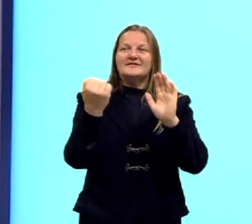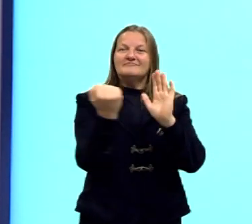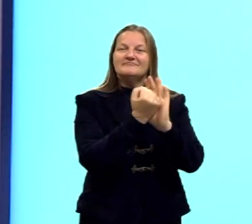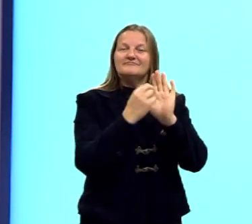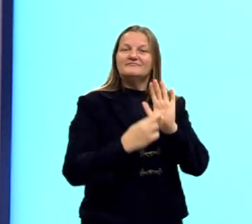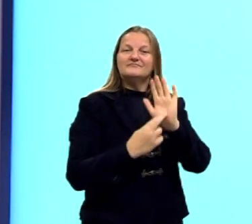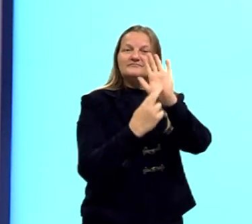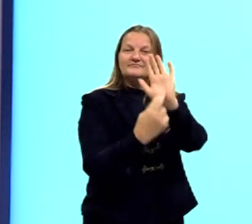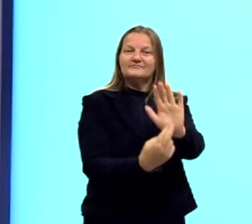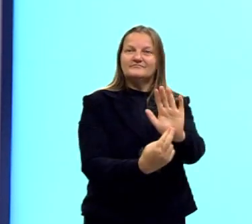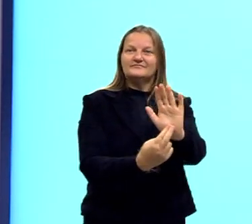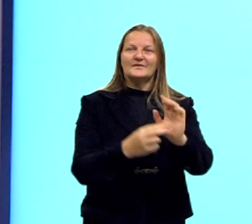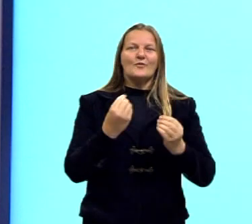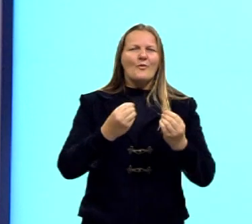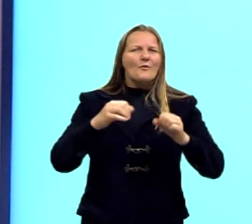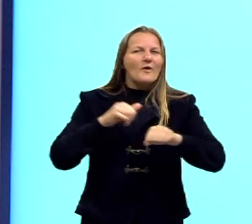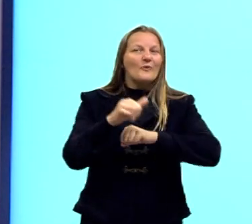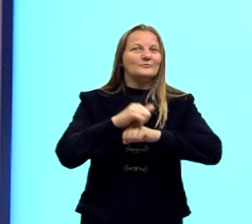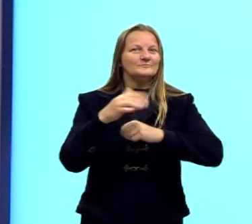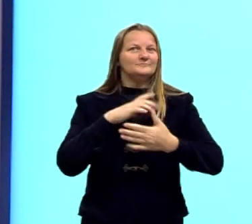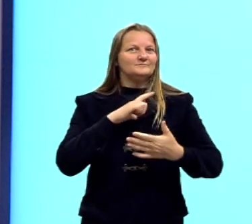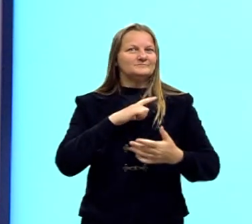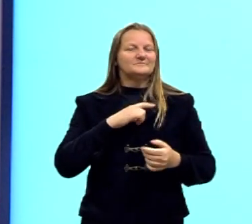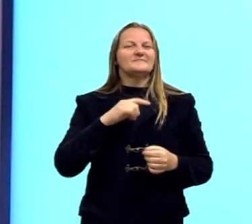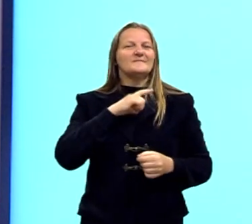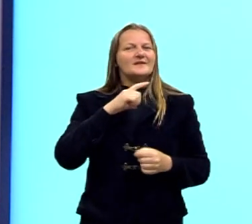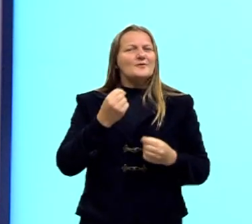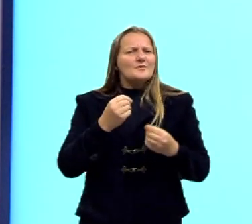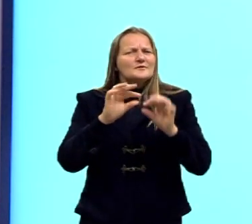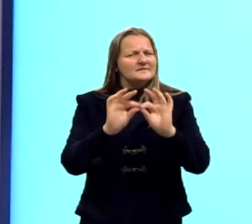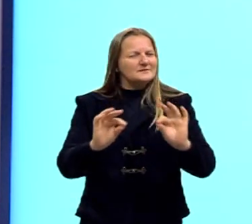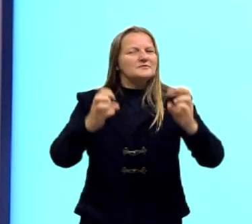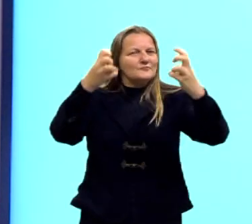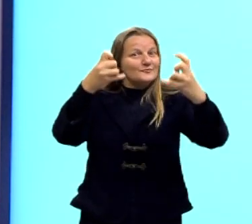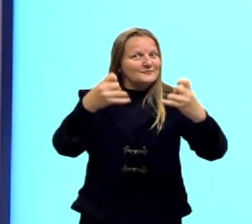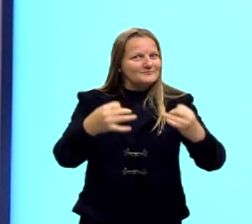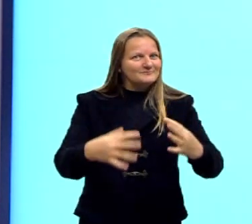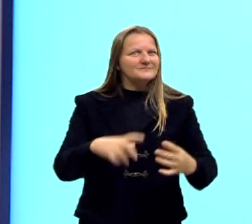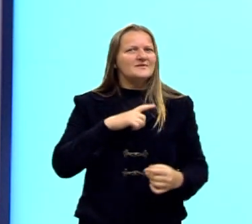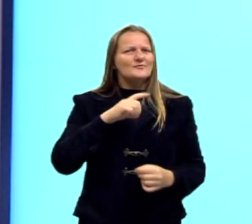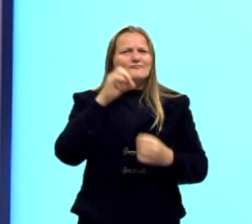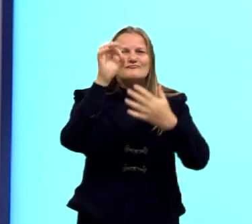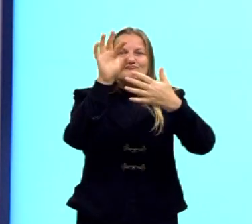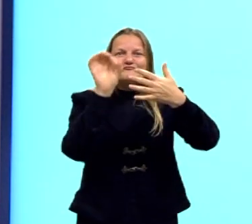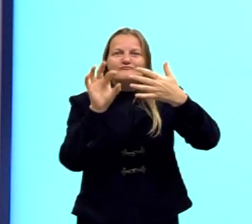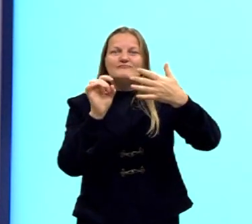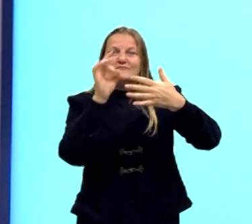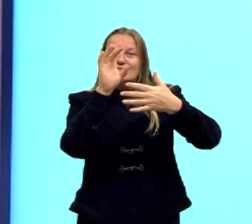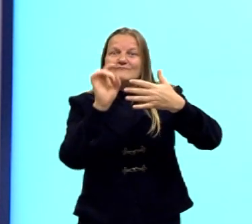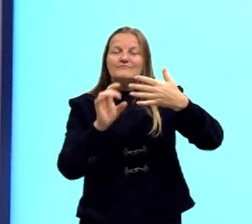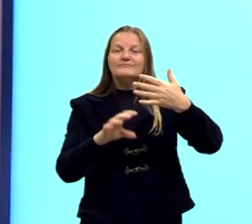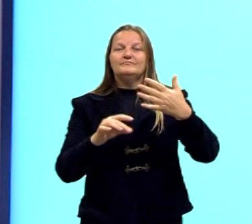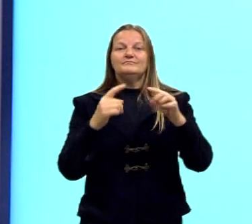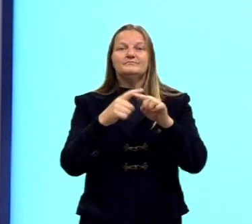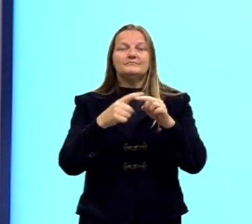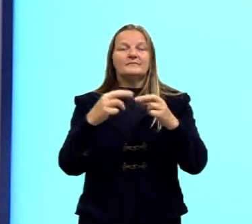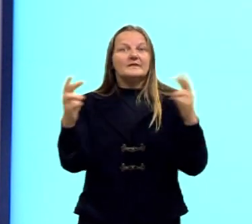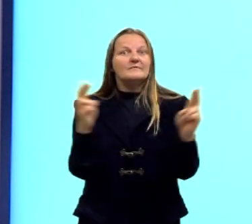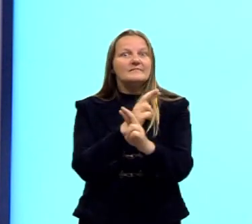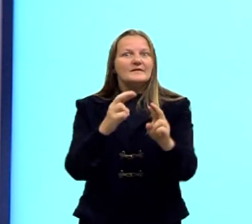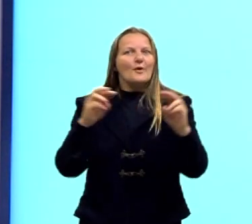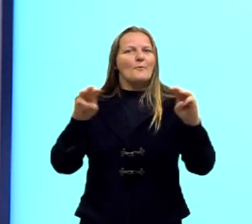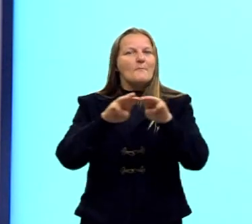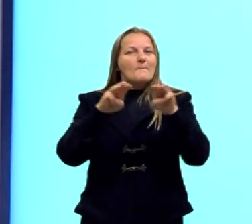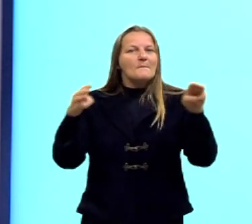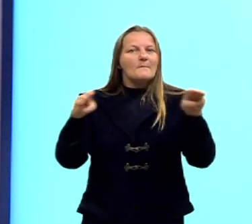representa para gente né como que isso acontece de uma forma bem simples mas especificamente a falar sobre magnetismo que está